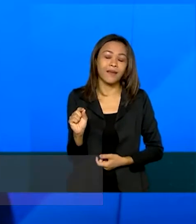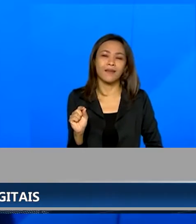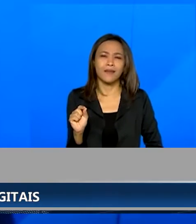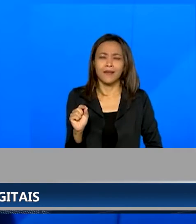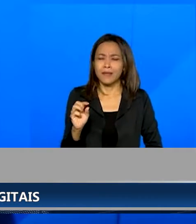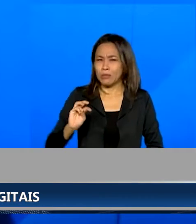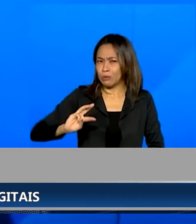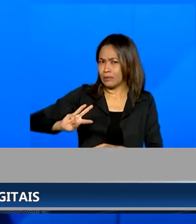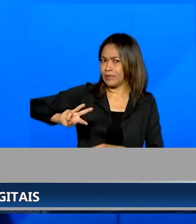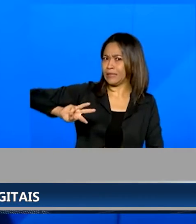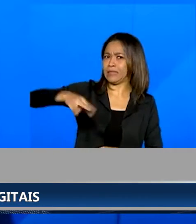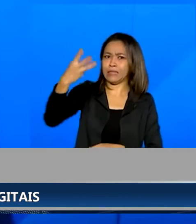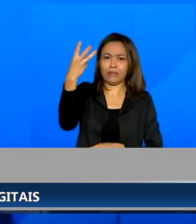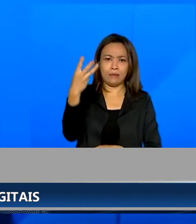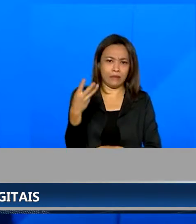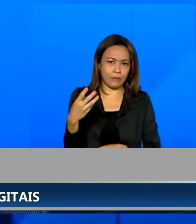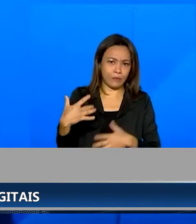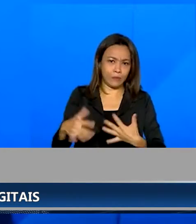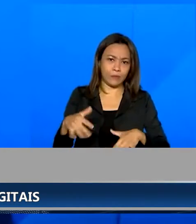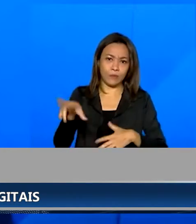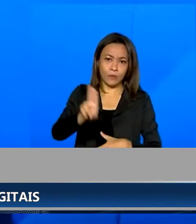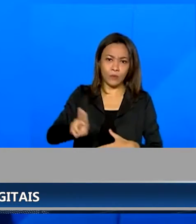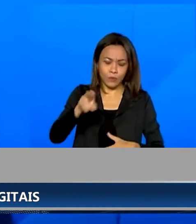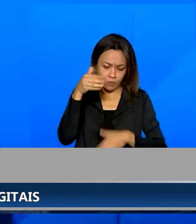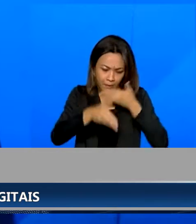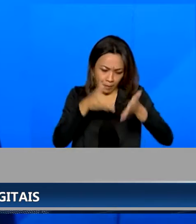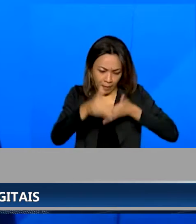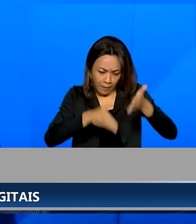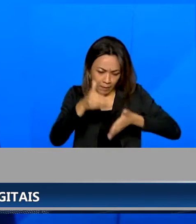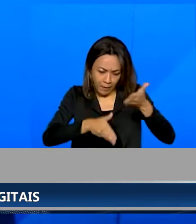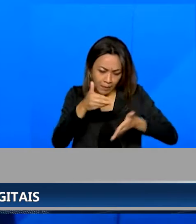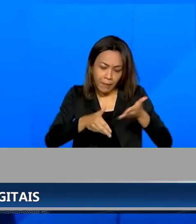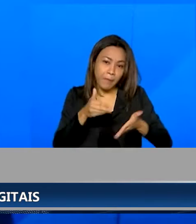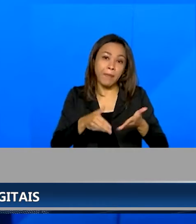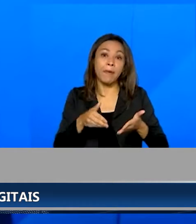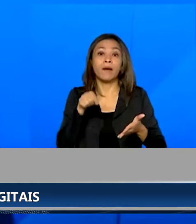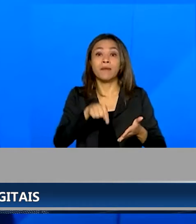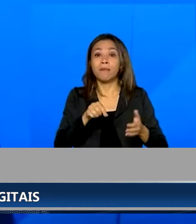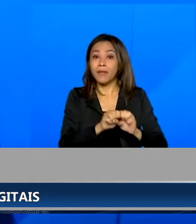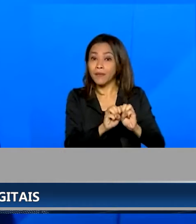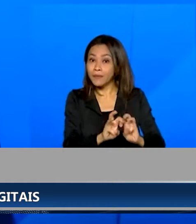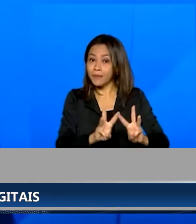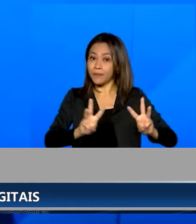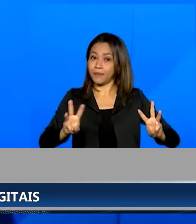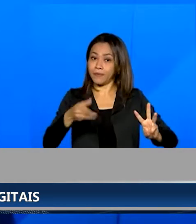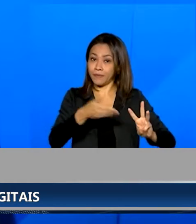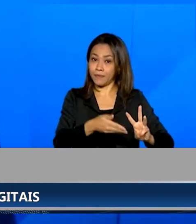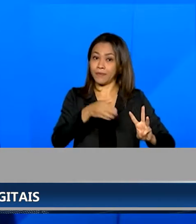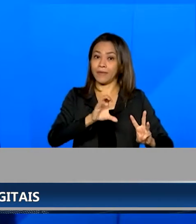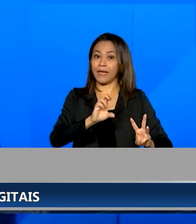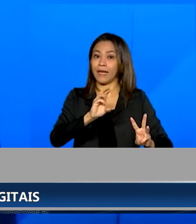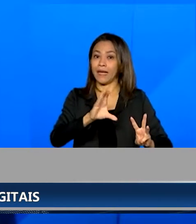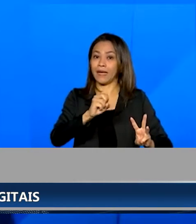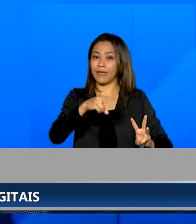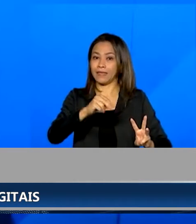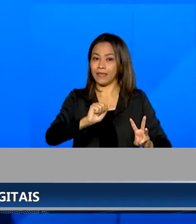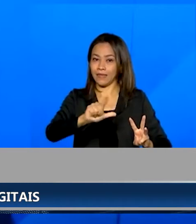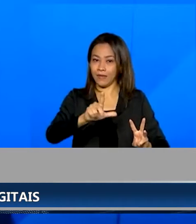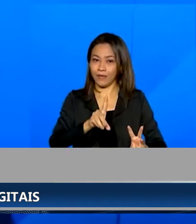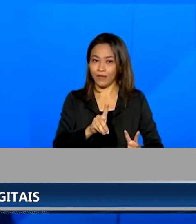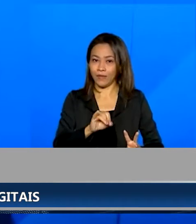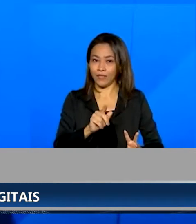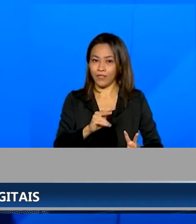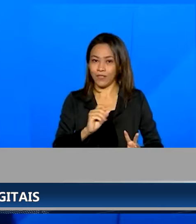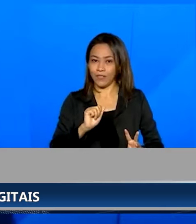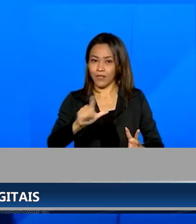utilização média pelo canal digital do que tinhamos ao redor di Agosto e Setembro Então isso é muito